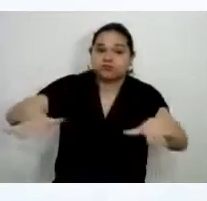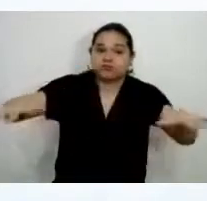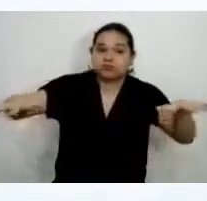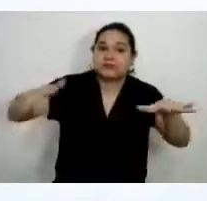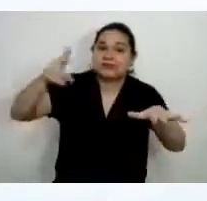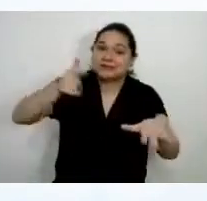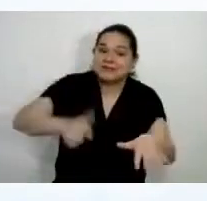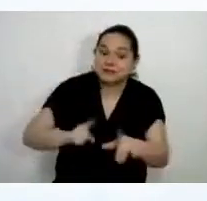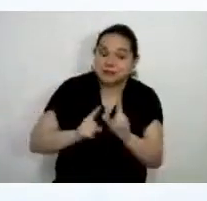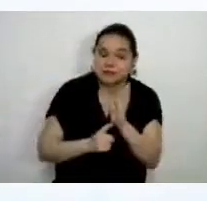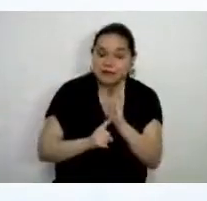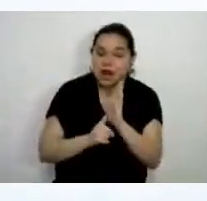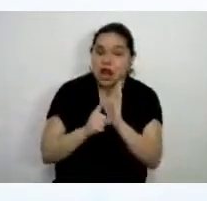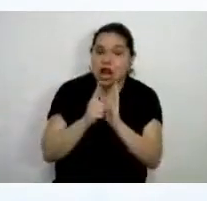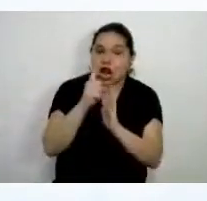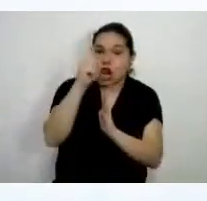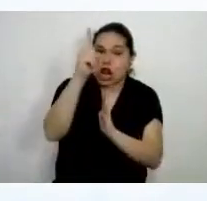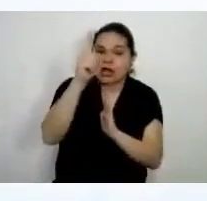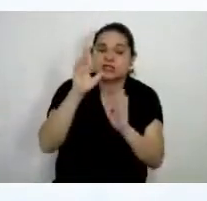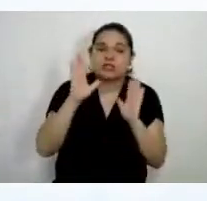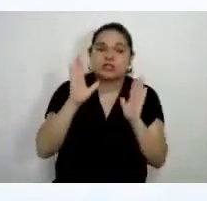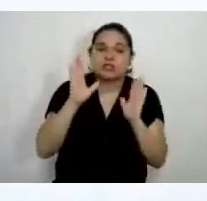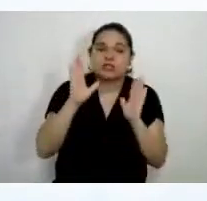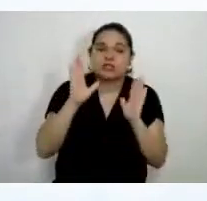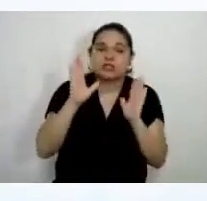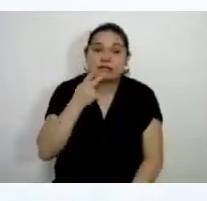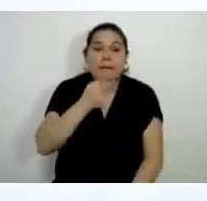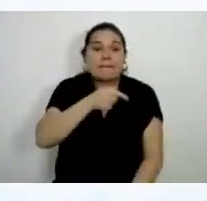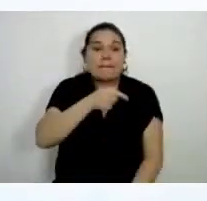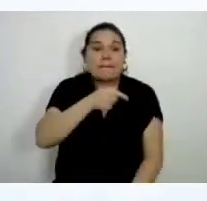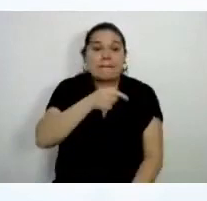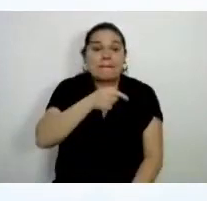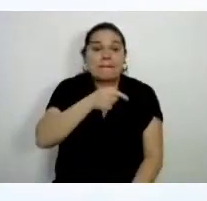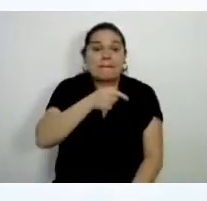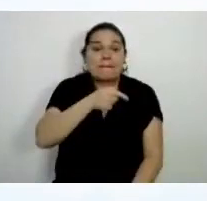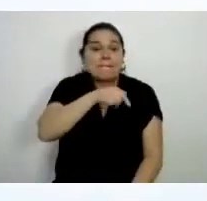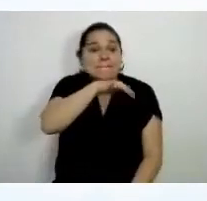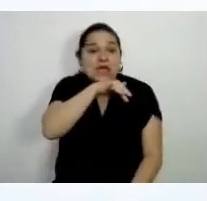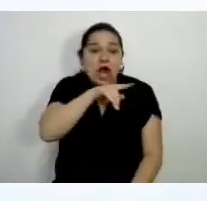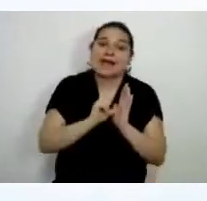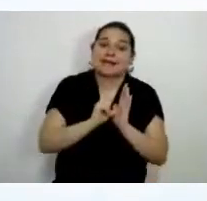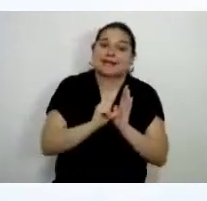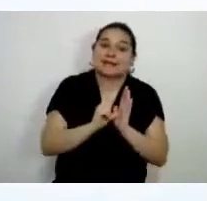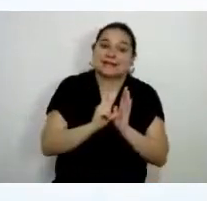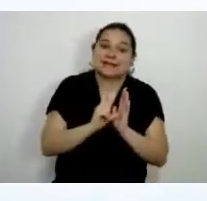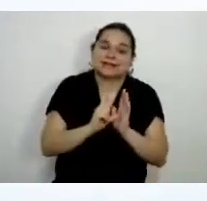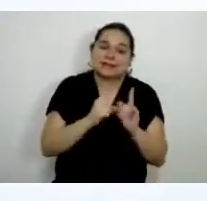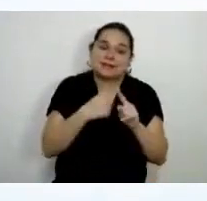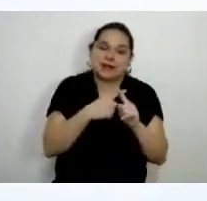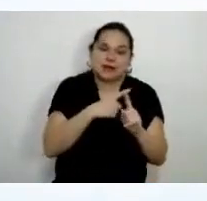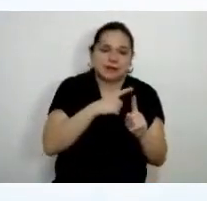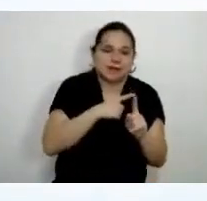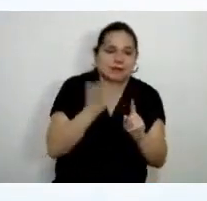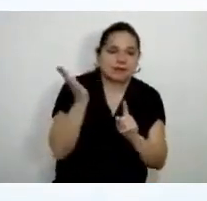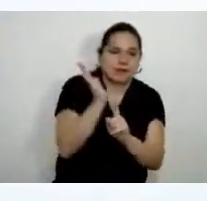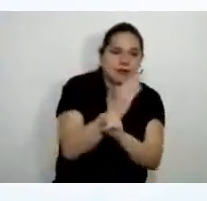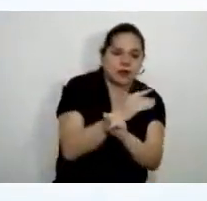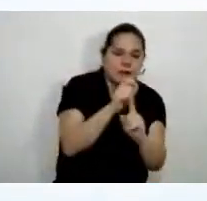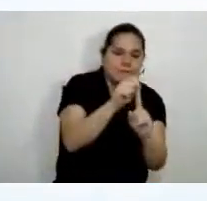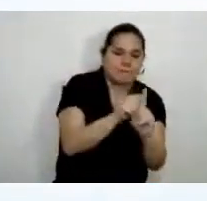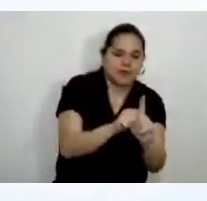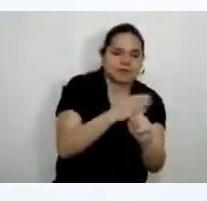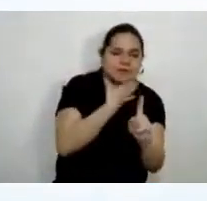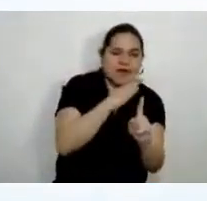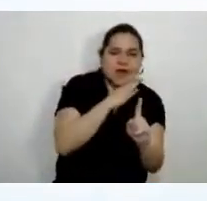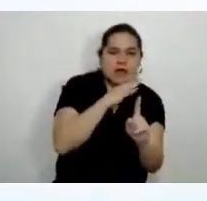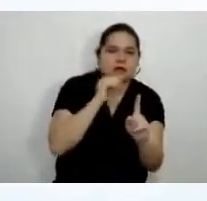em índices de contaminação maior do que no pico de março, abril, agora de 2020.